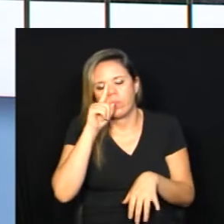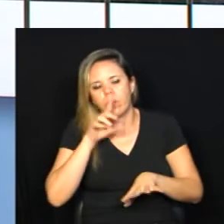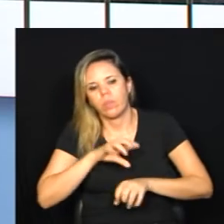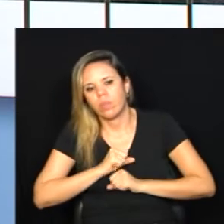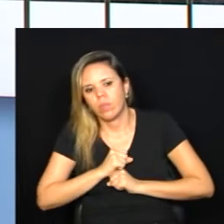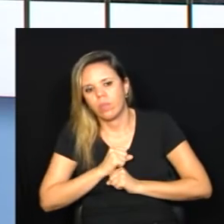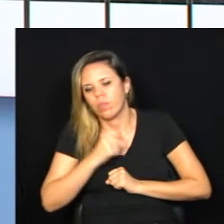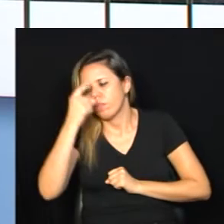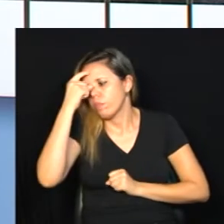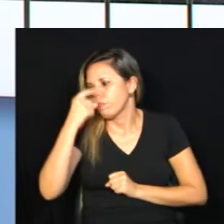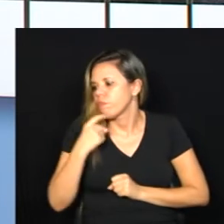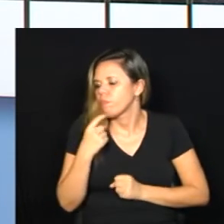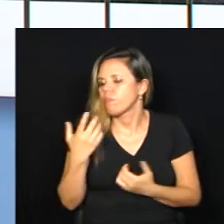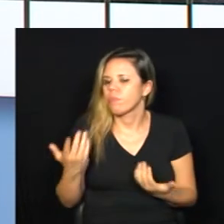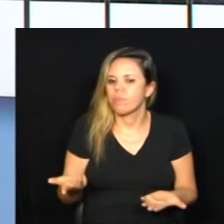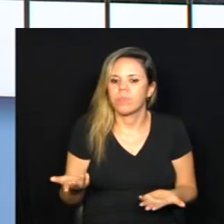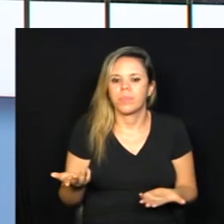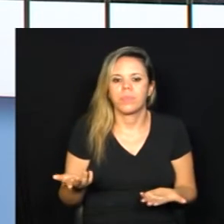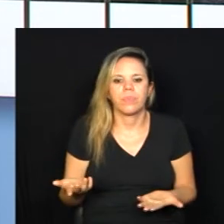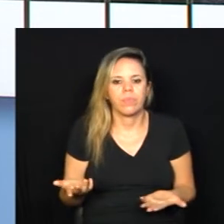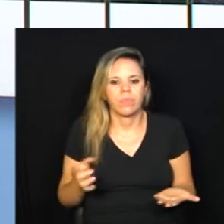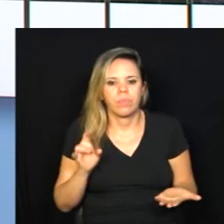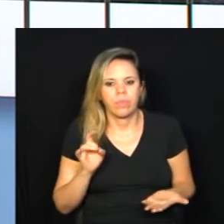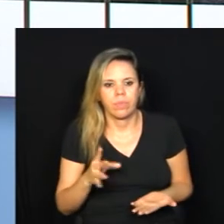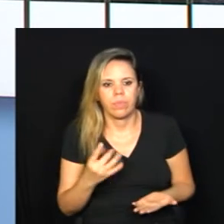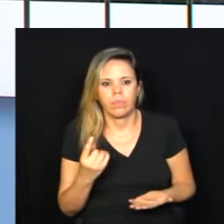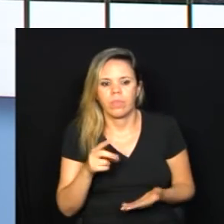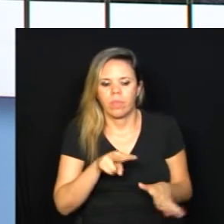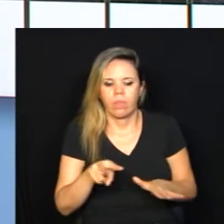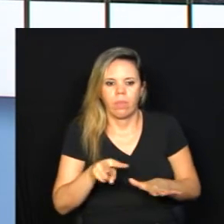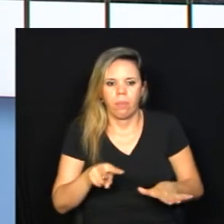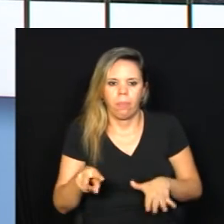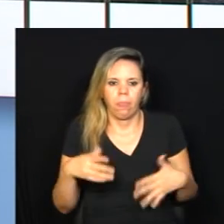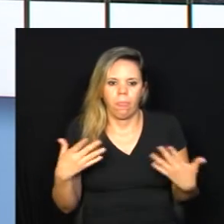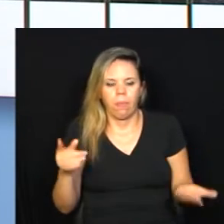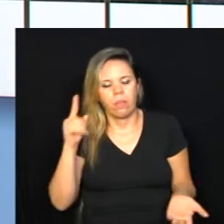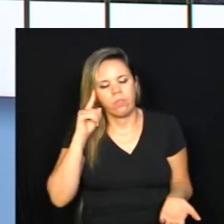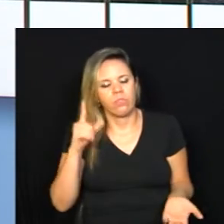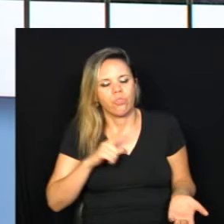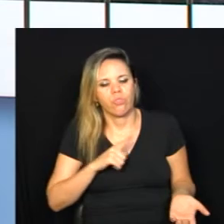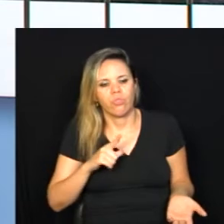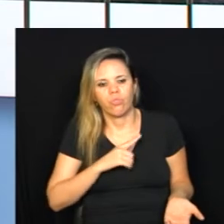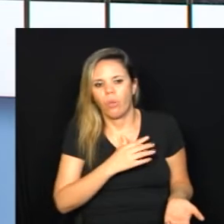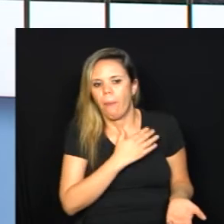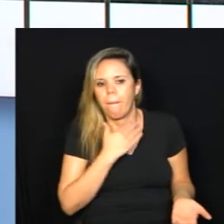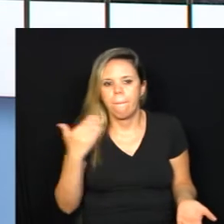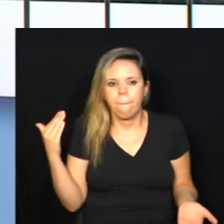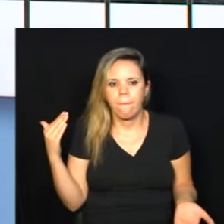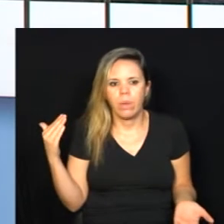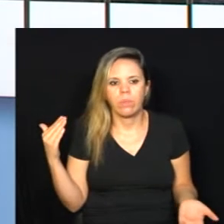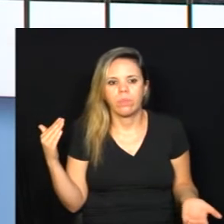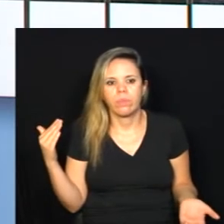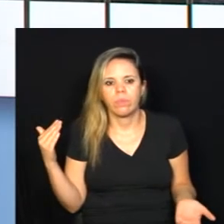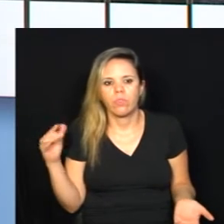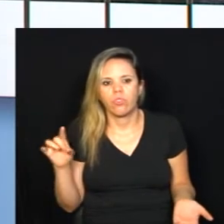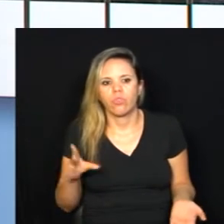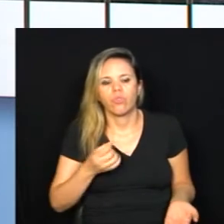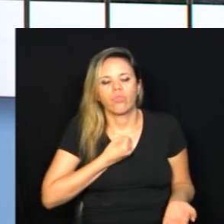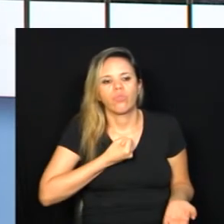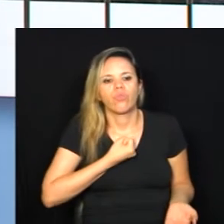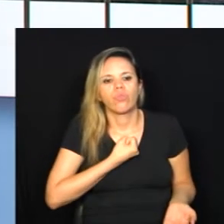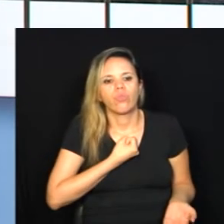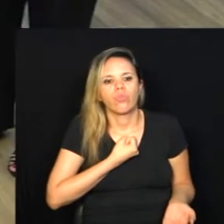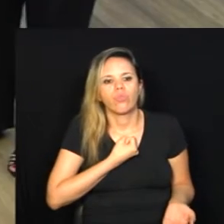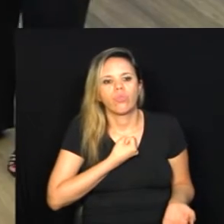qual perfil, isso vai ser só a cada semana. Por dia nós teremos óbitos, apenas os números,